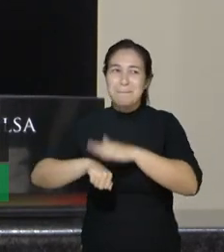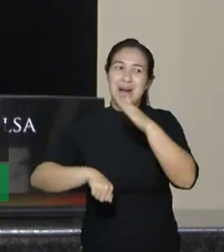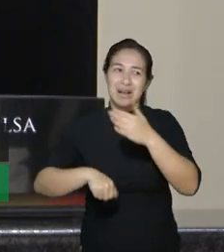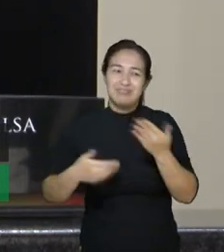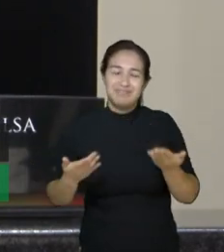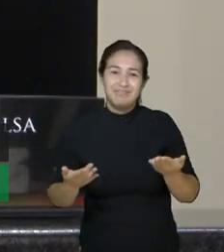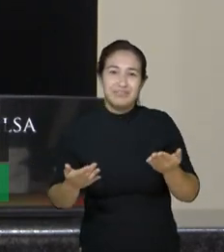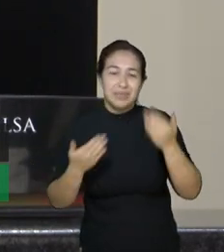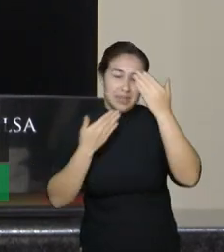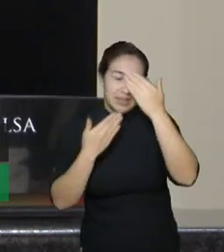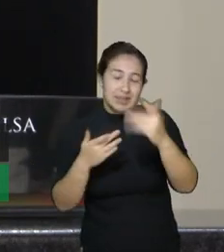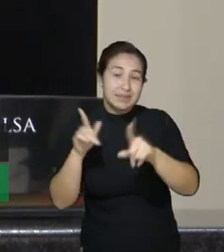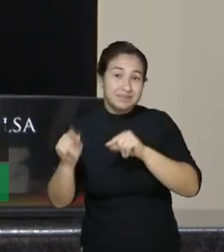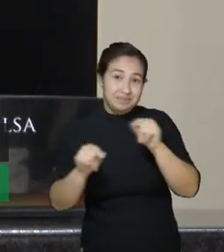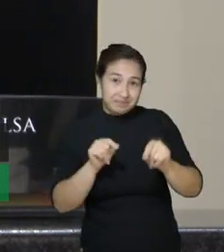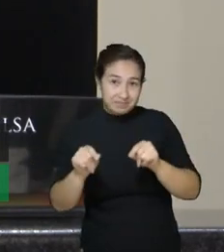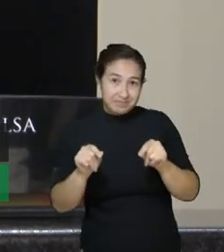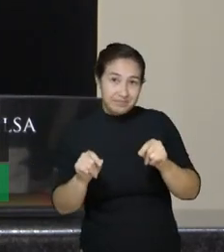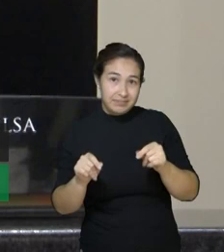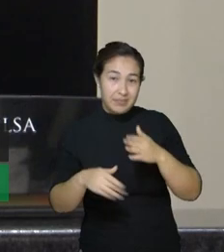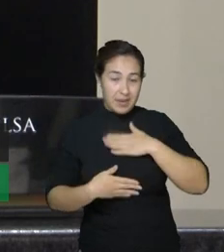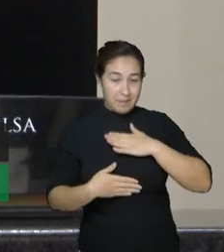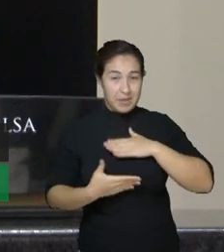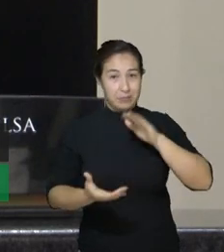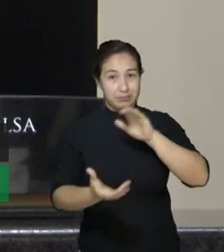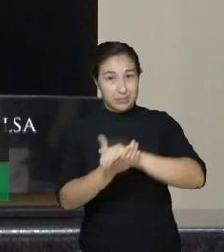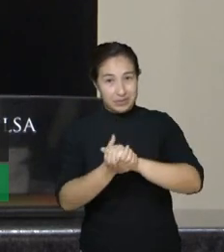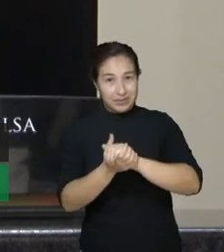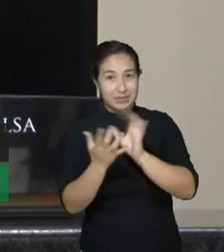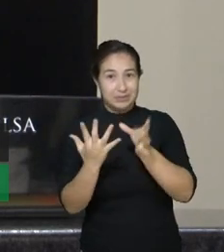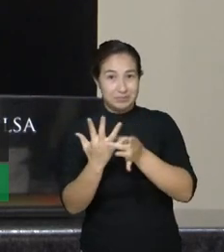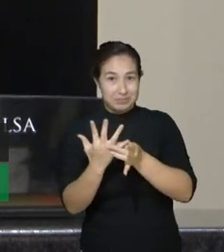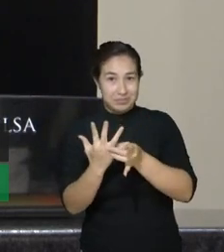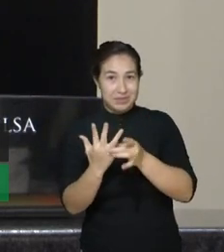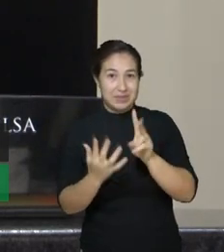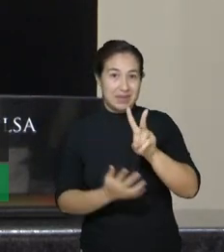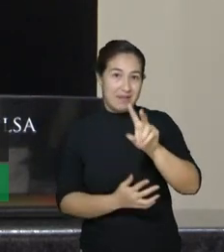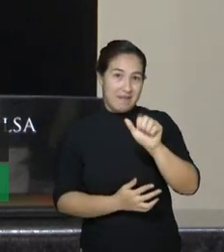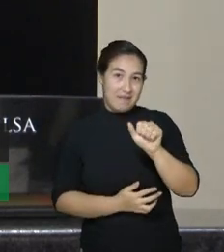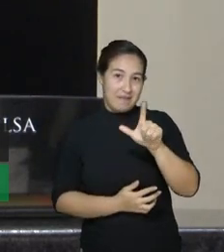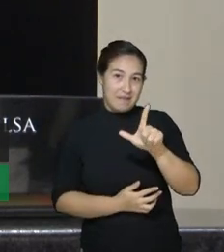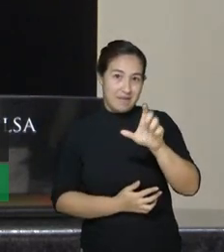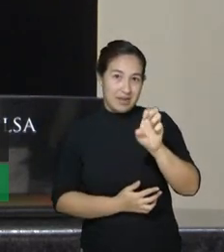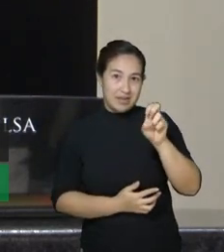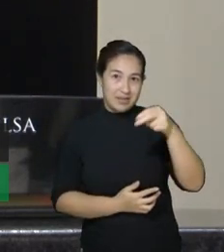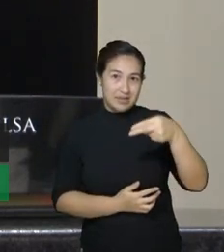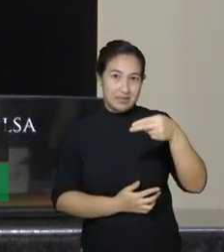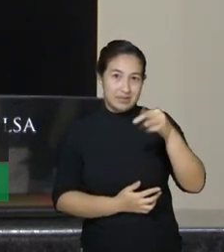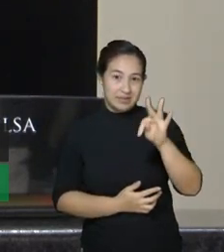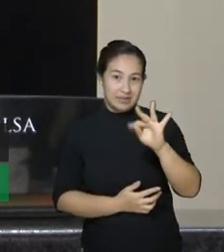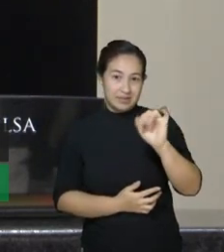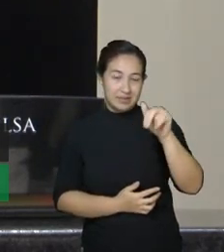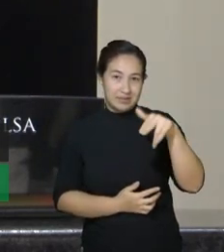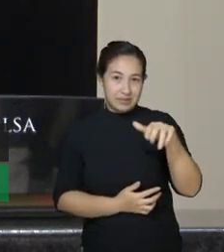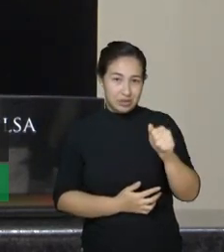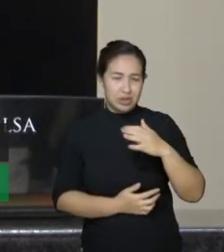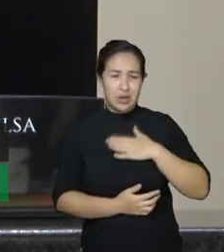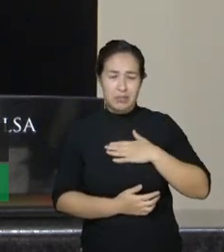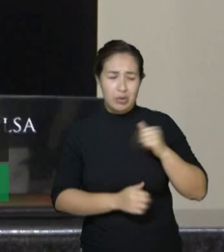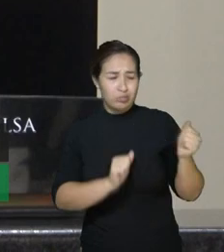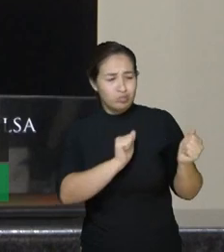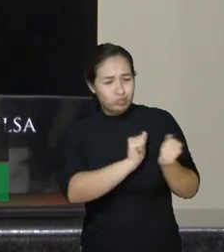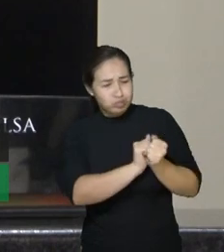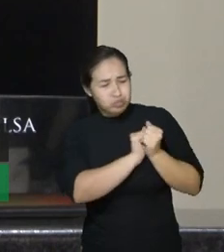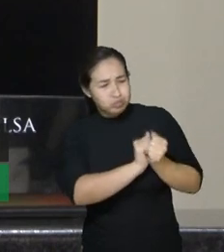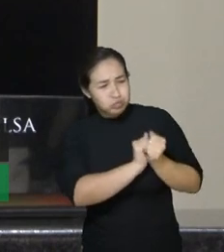agradecimento à minha mulher, a Valentina, que sempre foi minha companheira, me acompanhou em